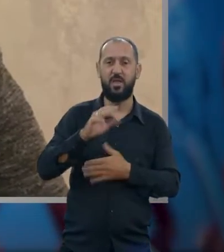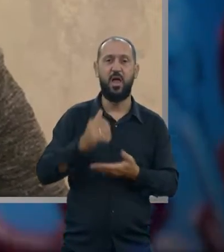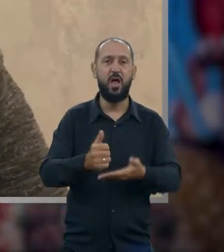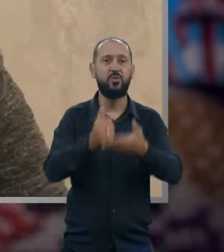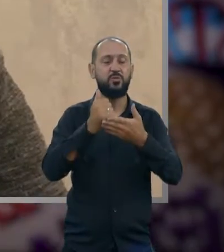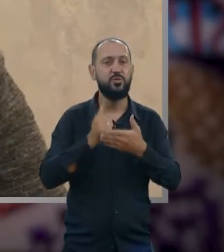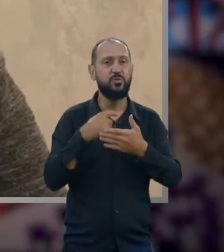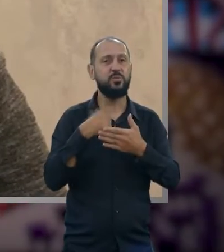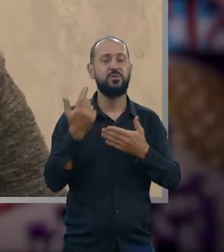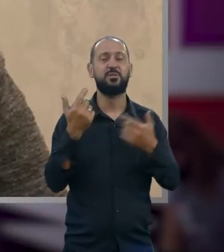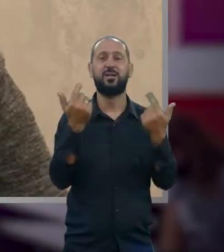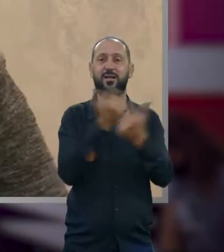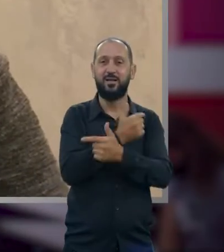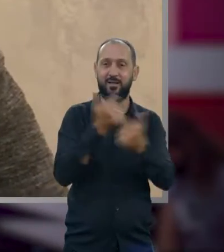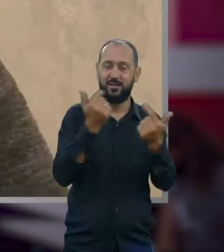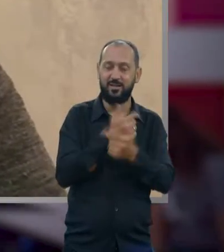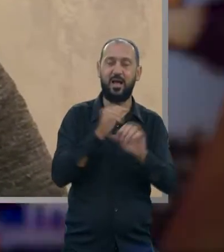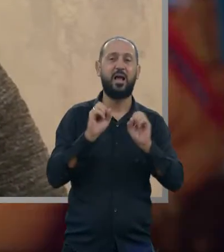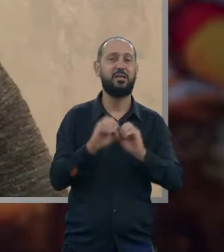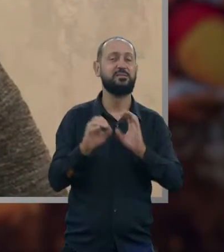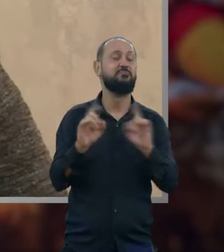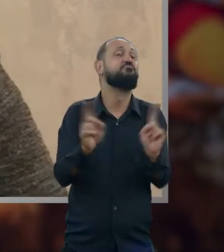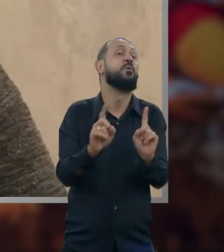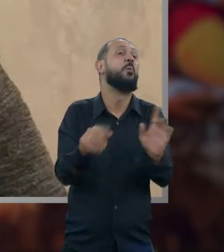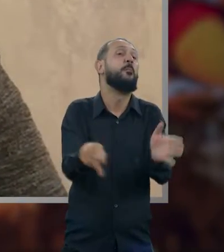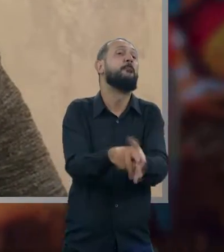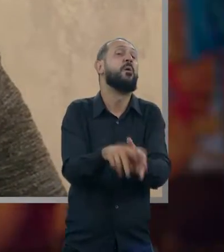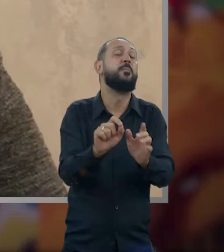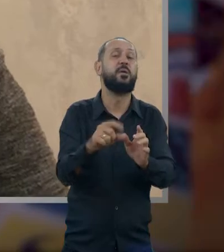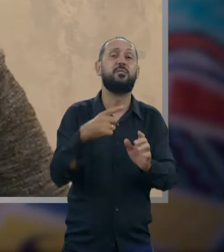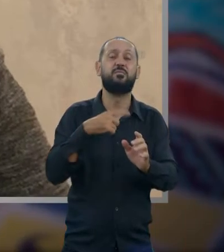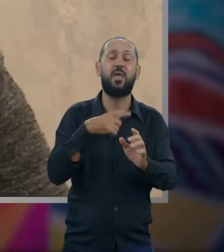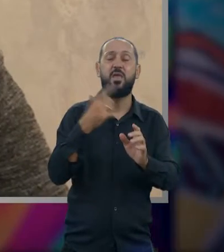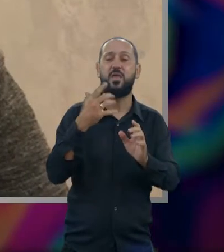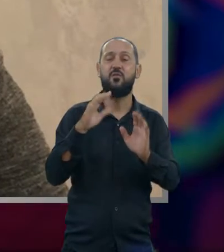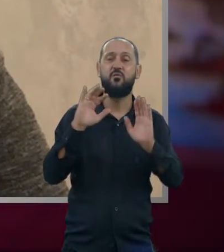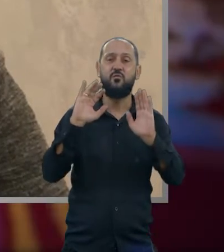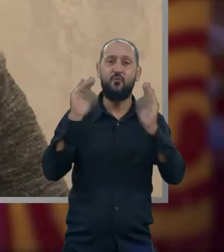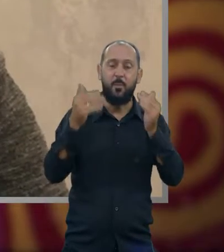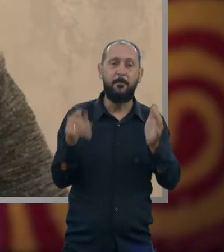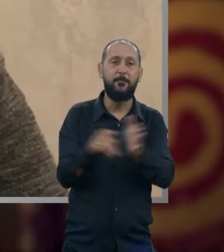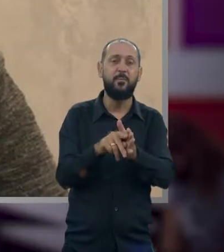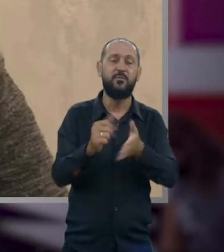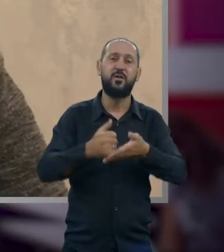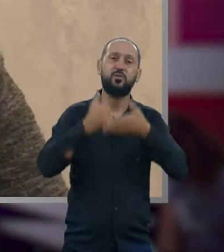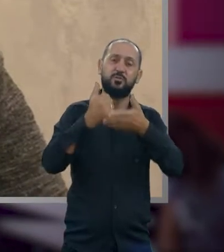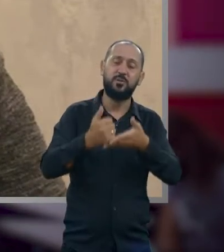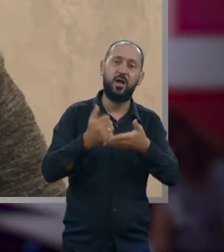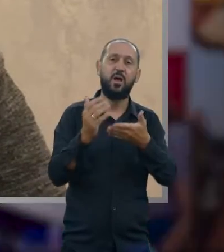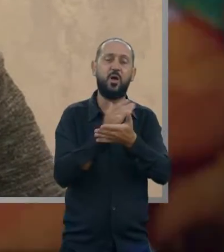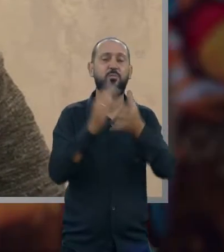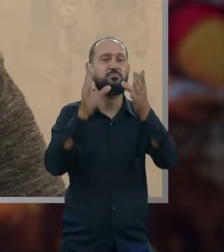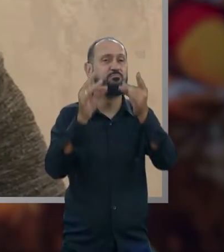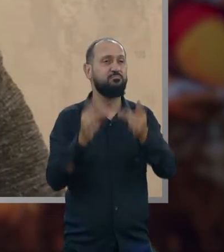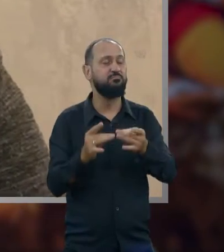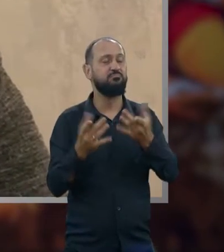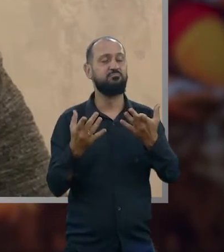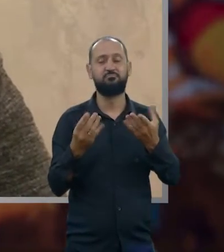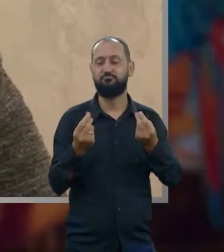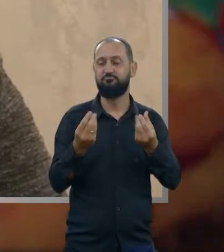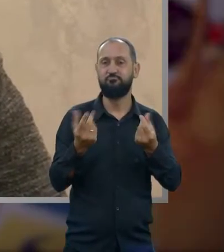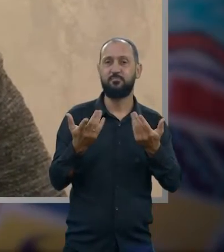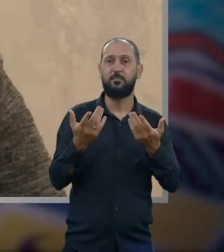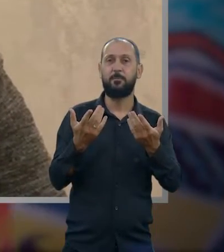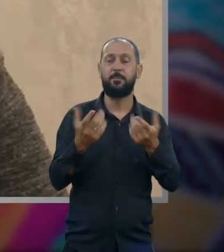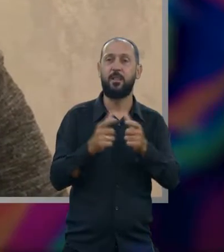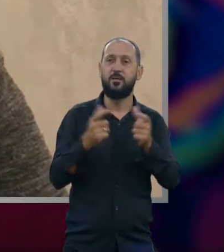ao entretenimento, à educação, e não necessariamente eles têm um caráter que vai trazer algum aspecto voltado ao aumento